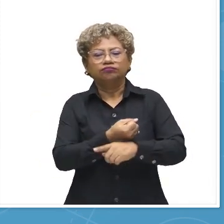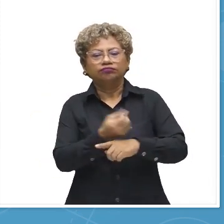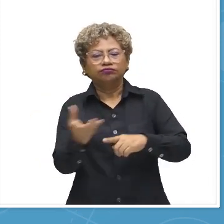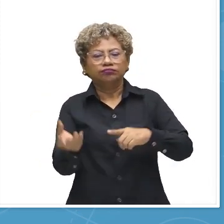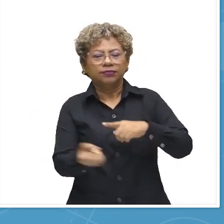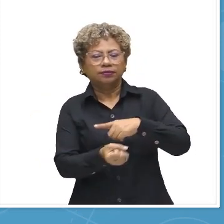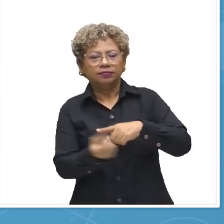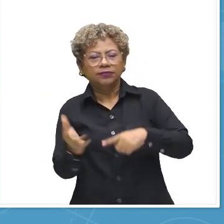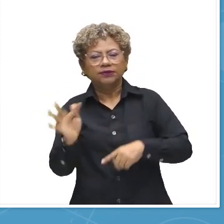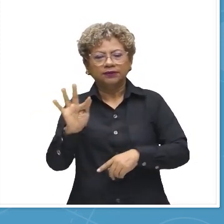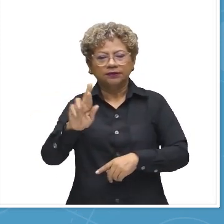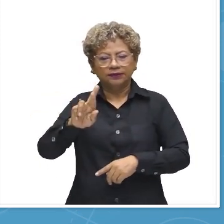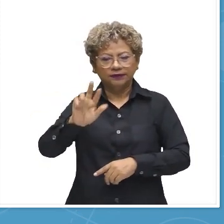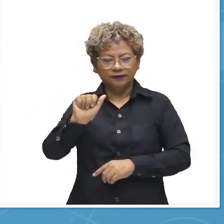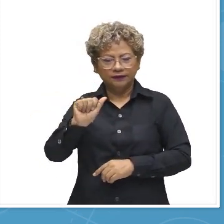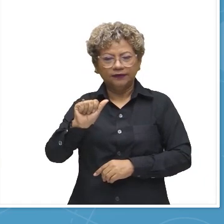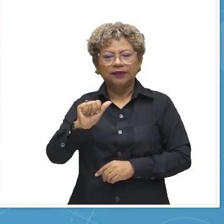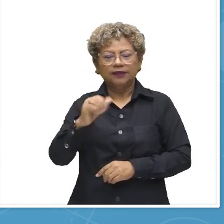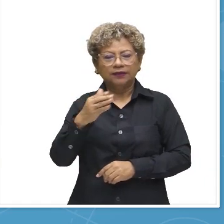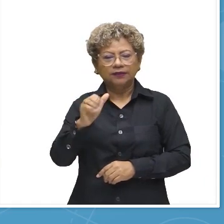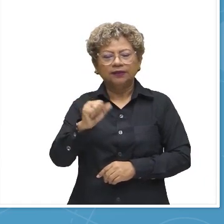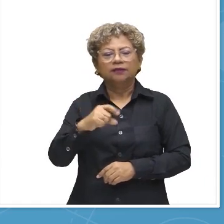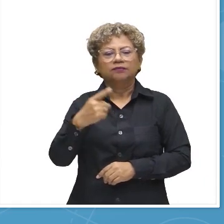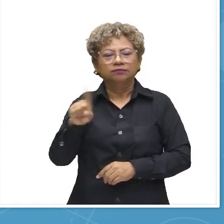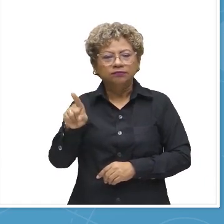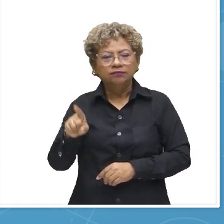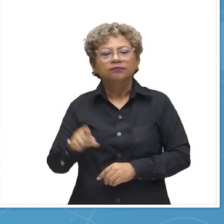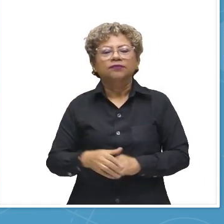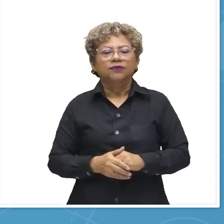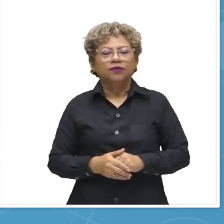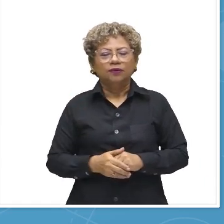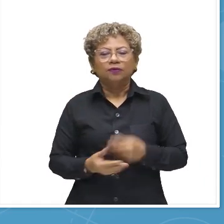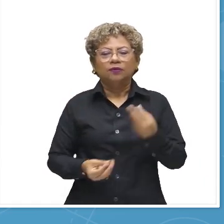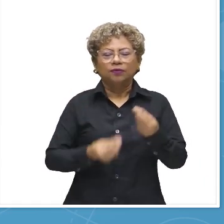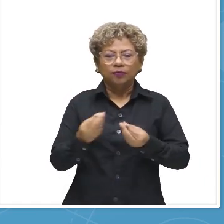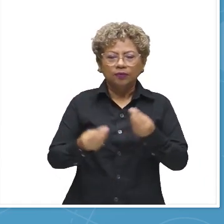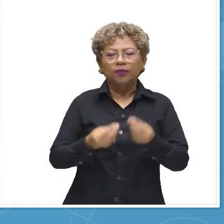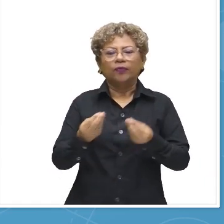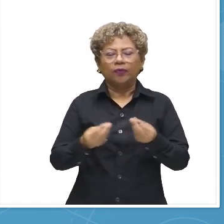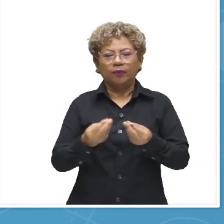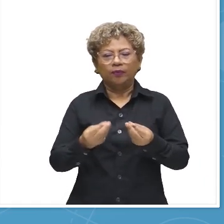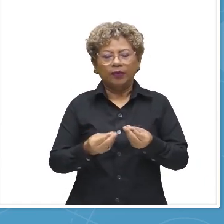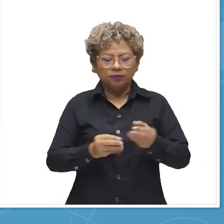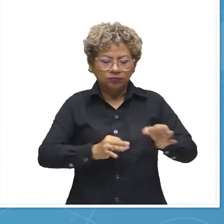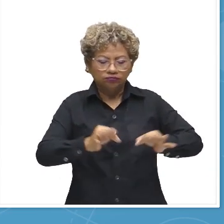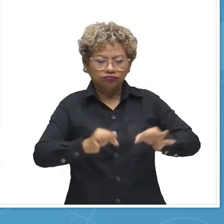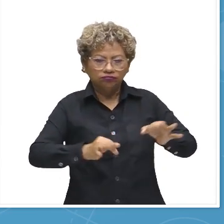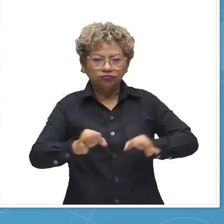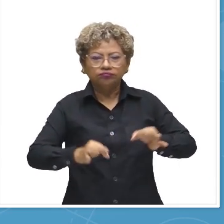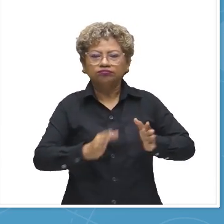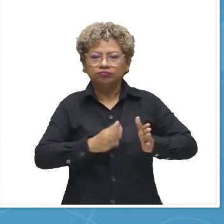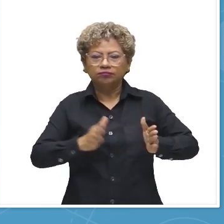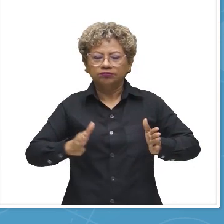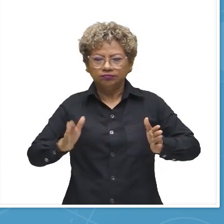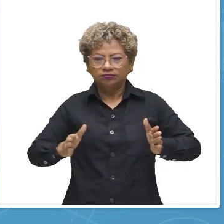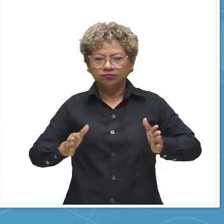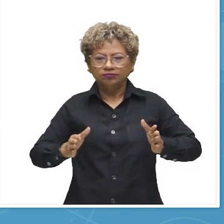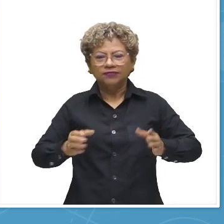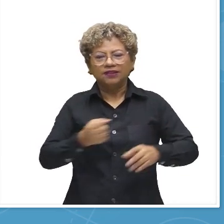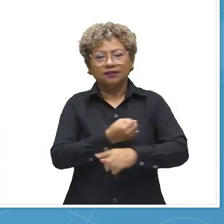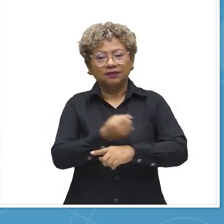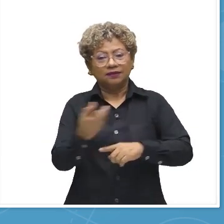operações com frações, tá? Simplificação de frações, quando é que dá para a gente simplificar, quando é que não dá, tudo bem? Então, vamos ver aí o